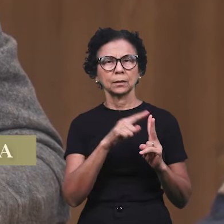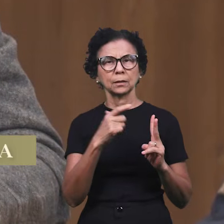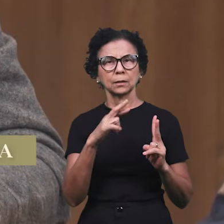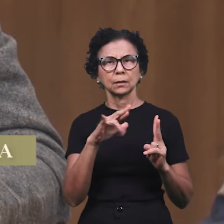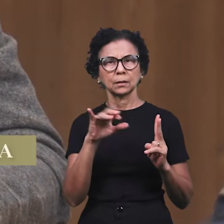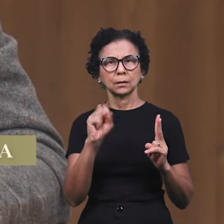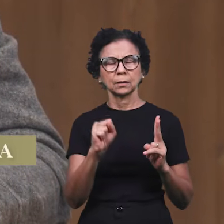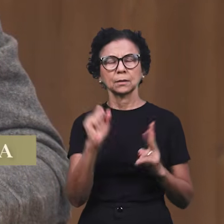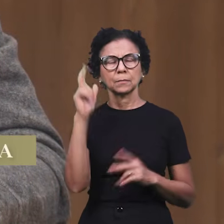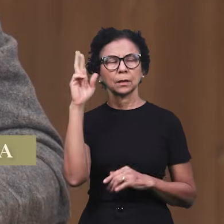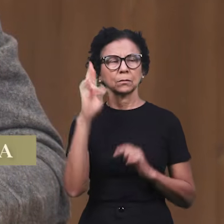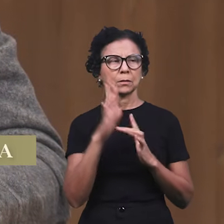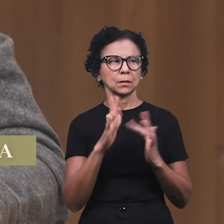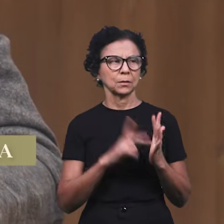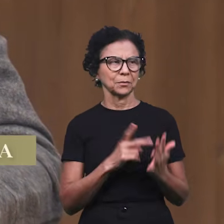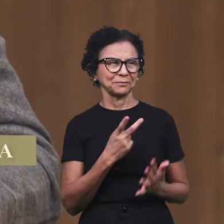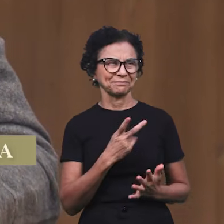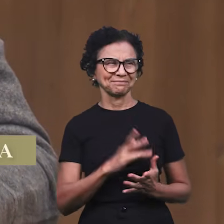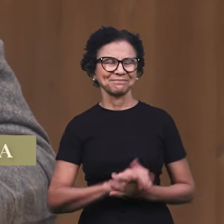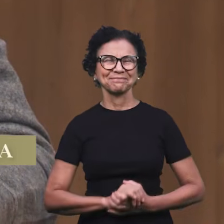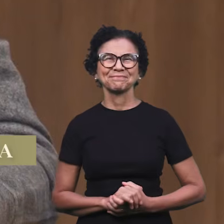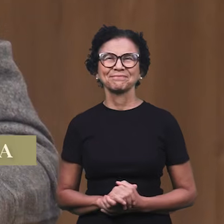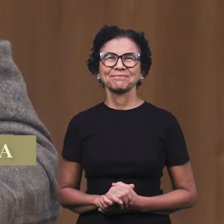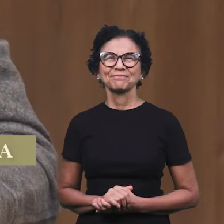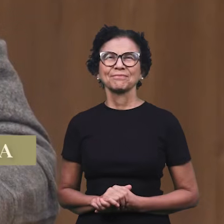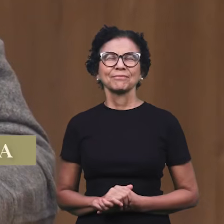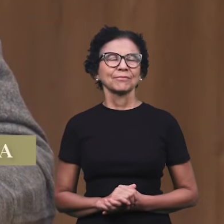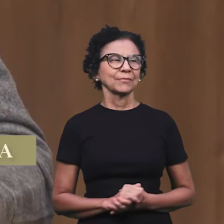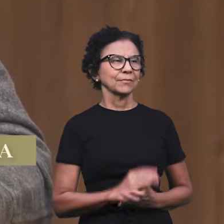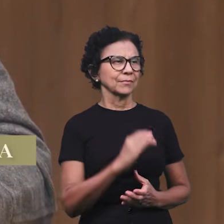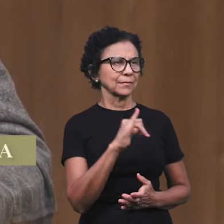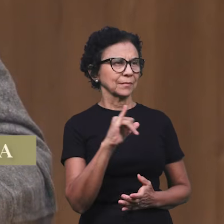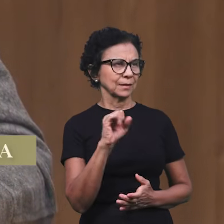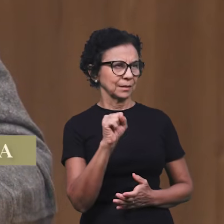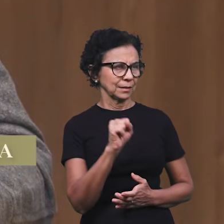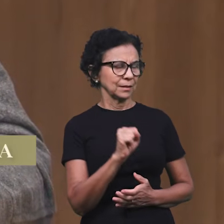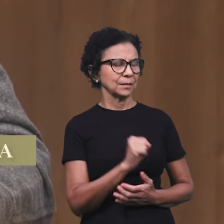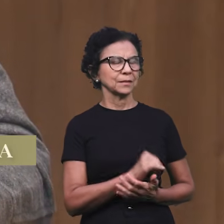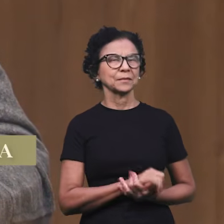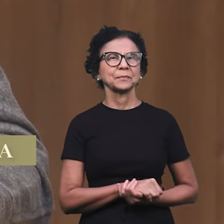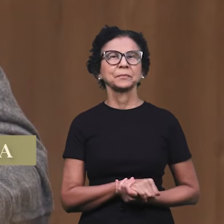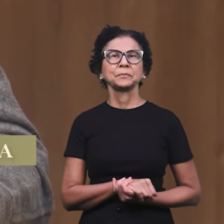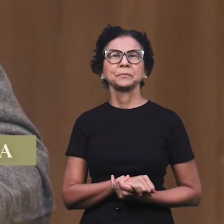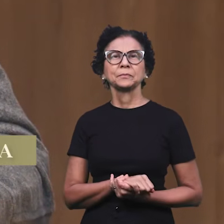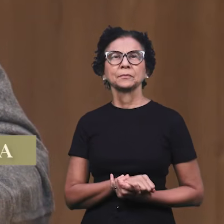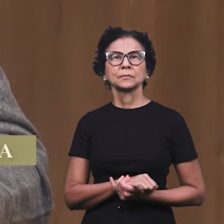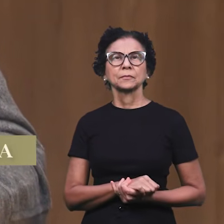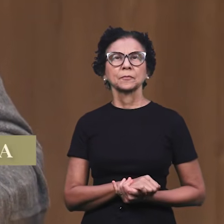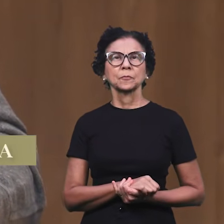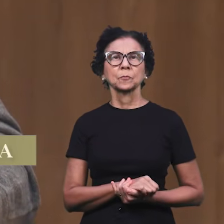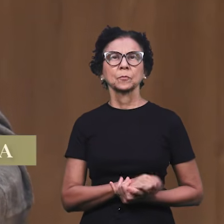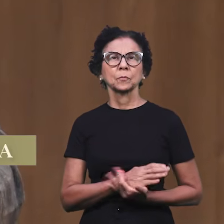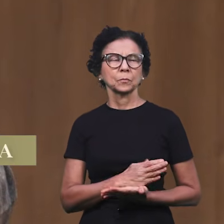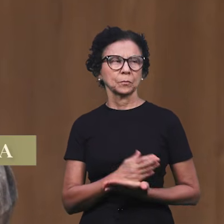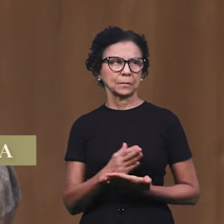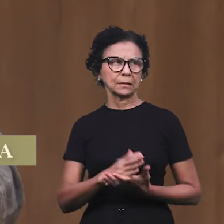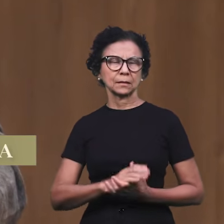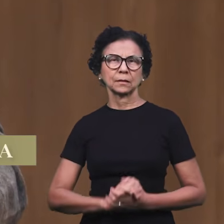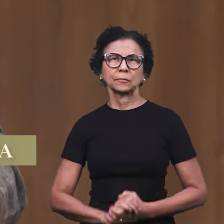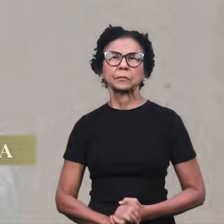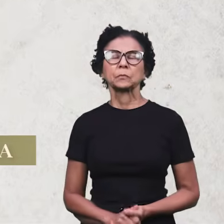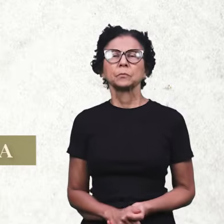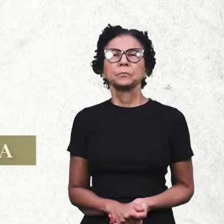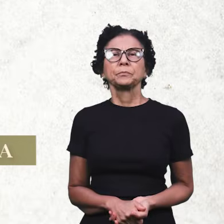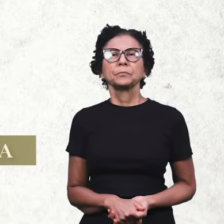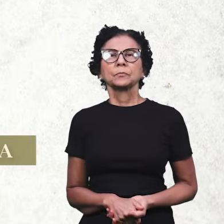o texto do Salmo 128 e vamos ler os versículos 1, 2 e 3, que diz